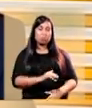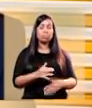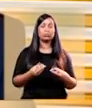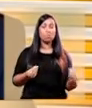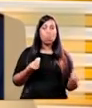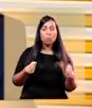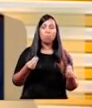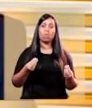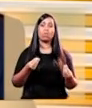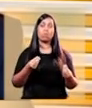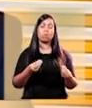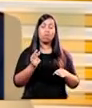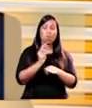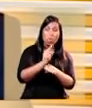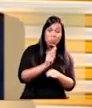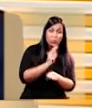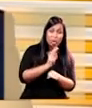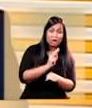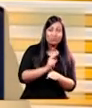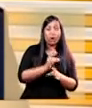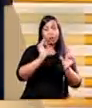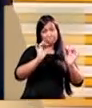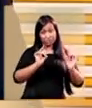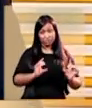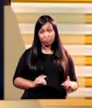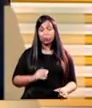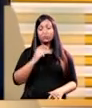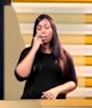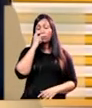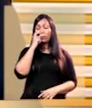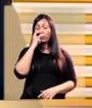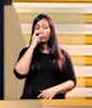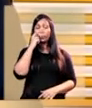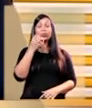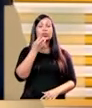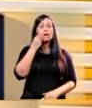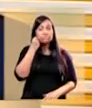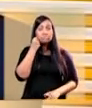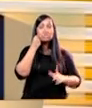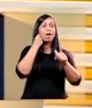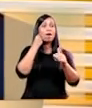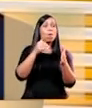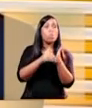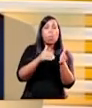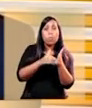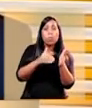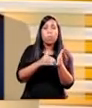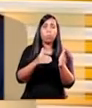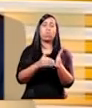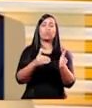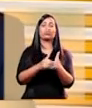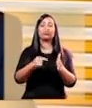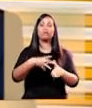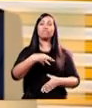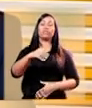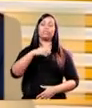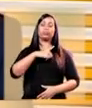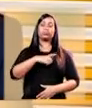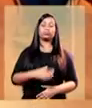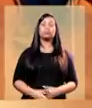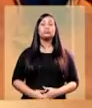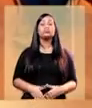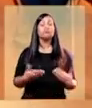criança, né? Um poder, uma guarda qualificada, se é que podemos dizer assim, grosso modo. E a adoção seria o último estágio, que é a atribuição de